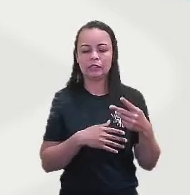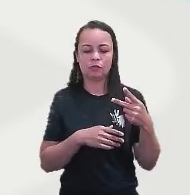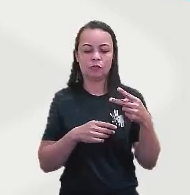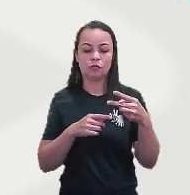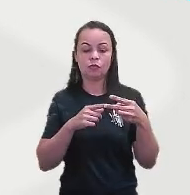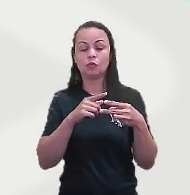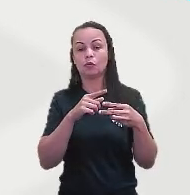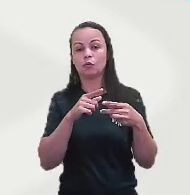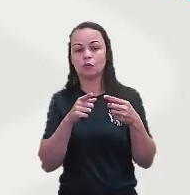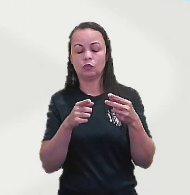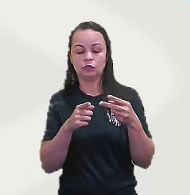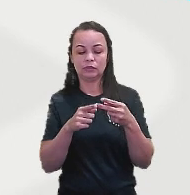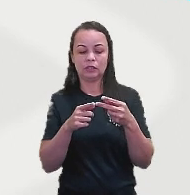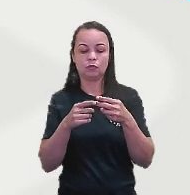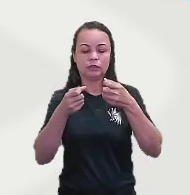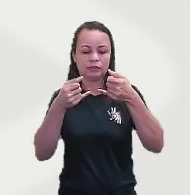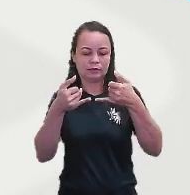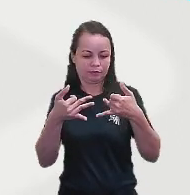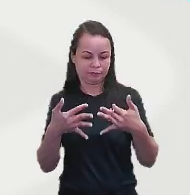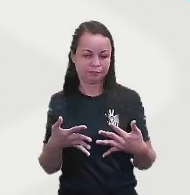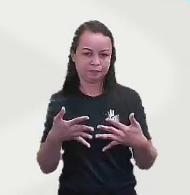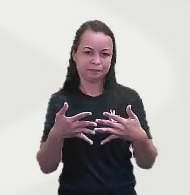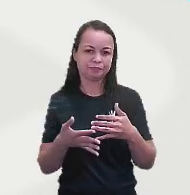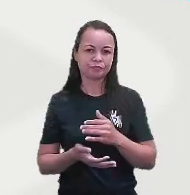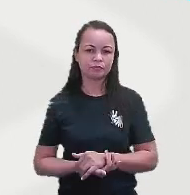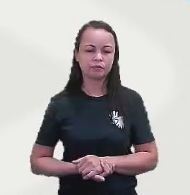aí está explicando, tá?